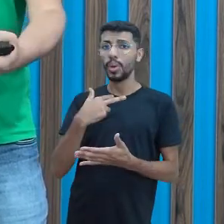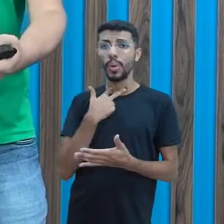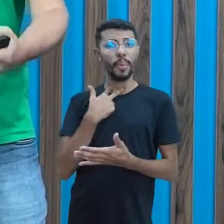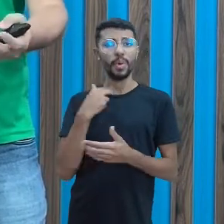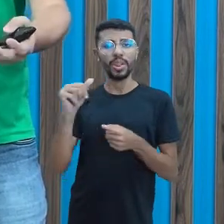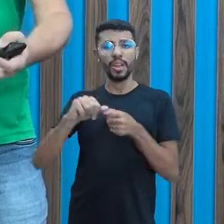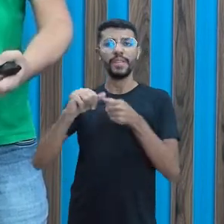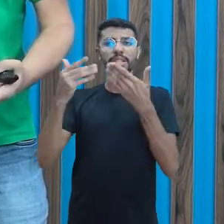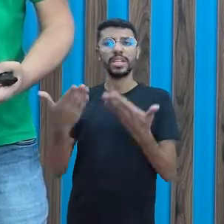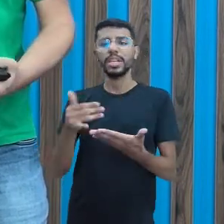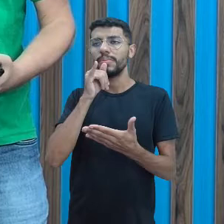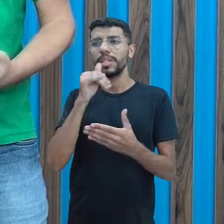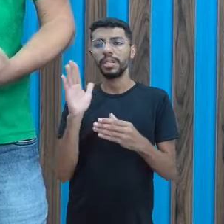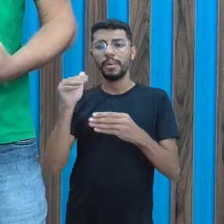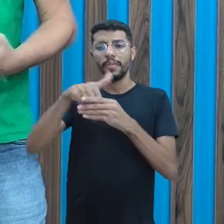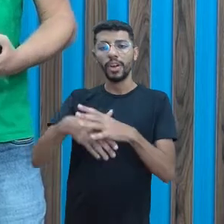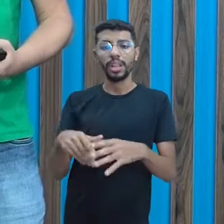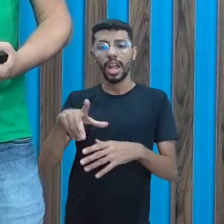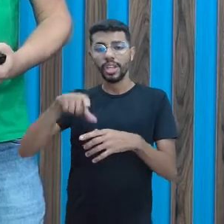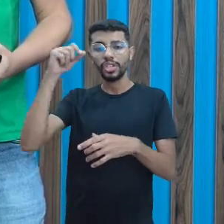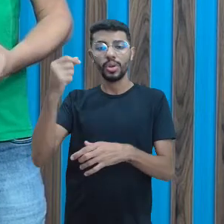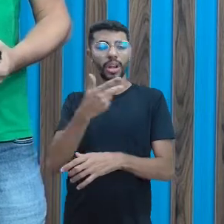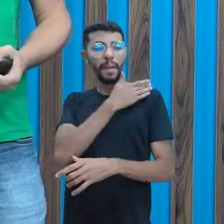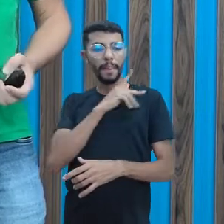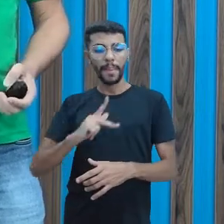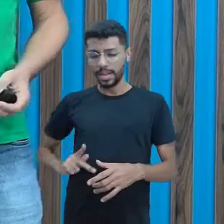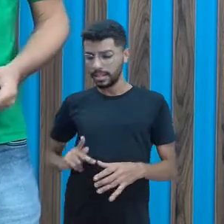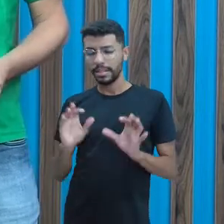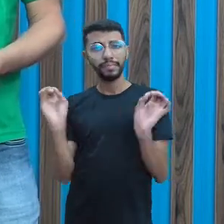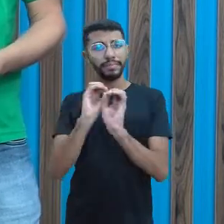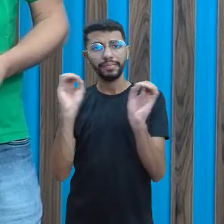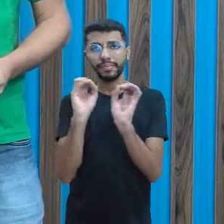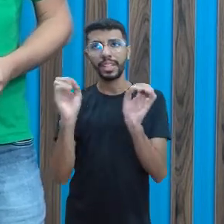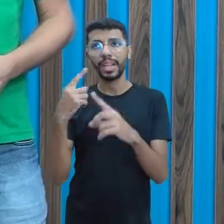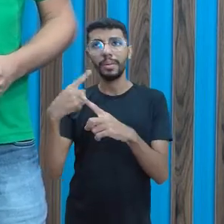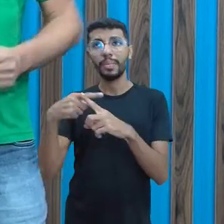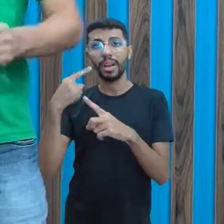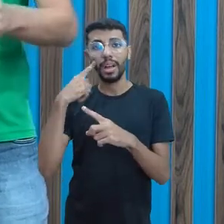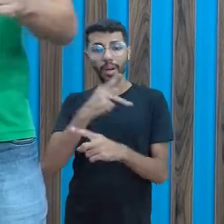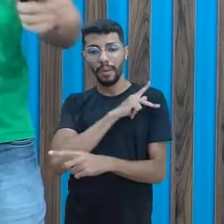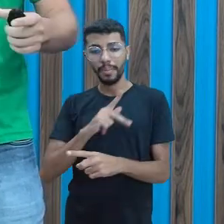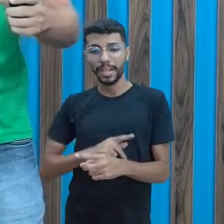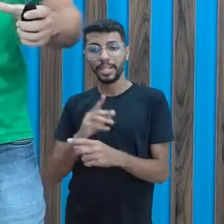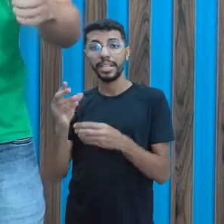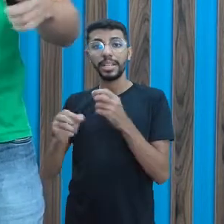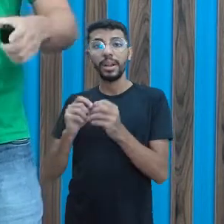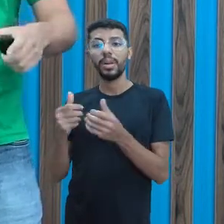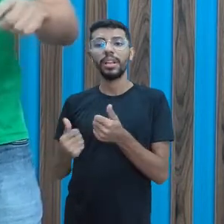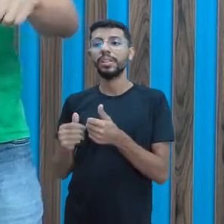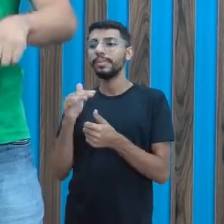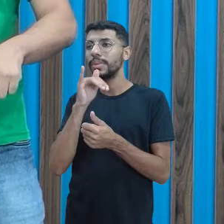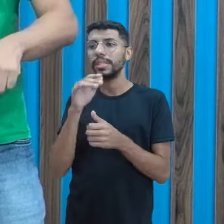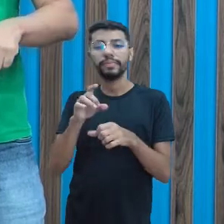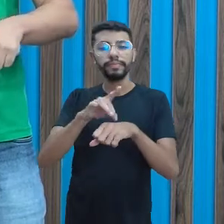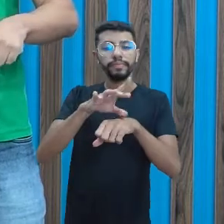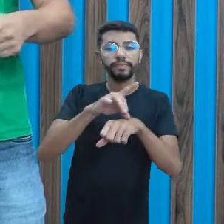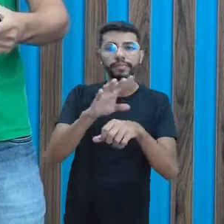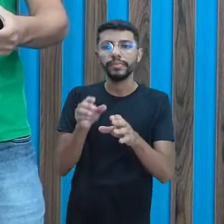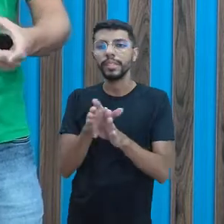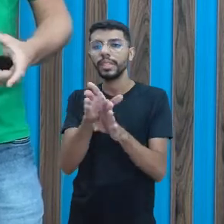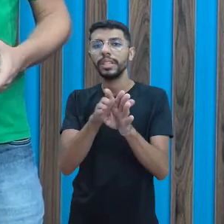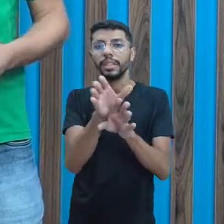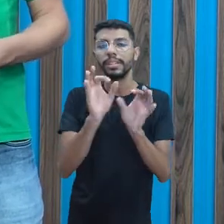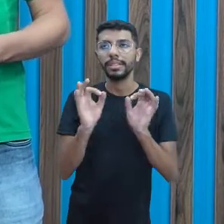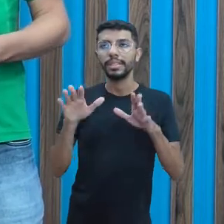escolher um presidente, por exemplo, não dava para escolher, porque era o que era indicado, não é, pelo Congresso, que era limitado pelo próprio